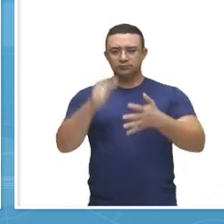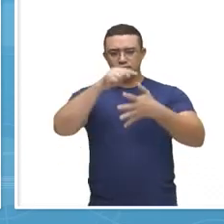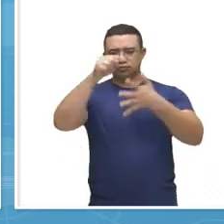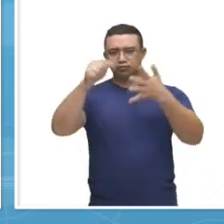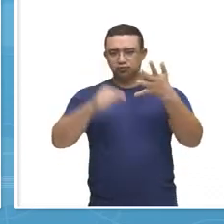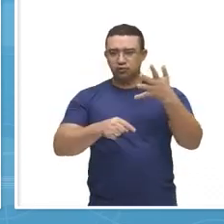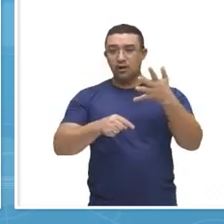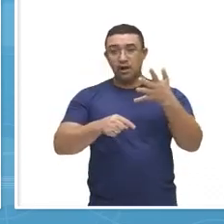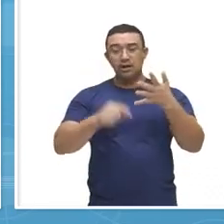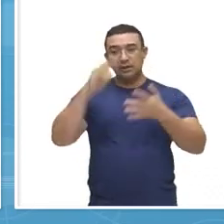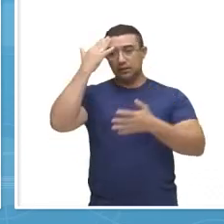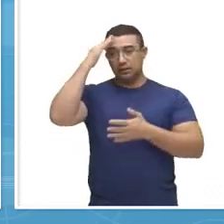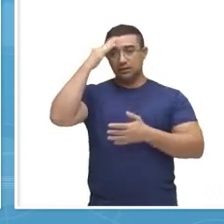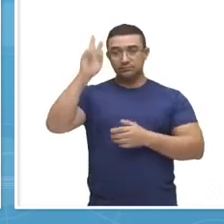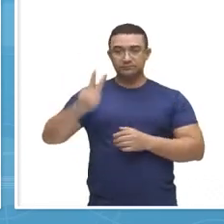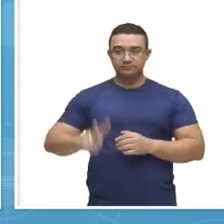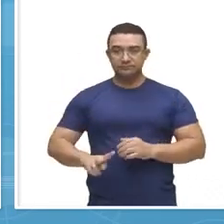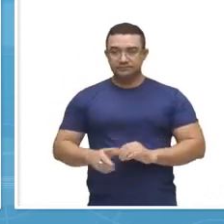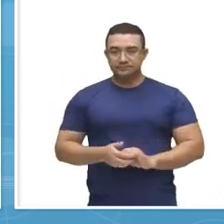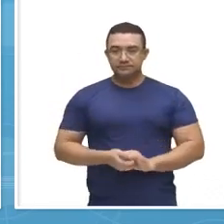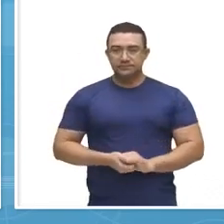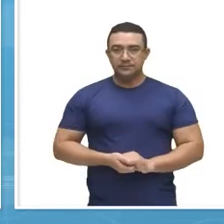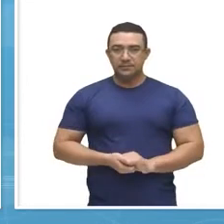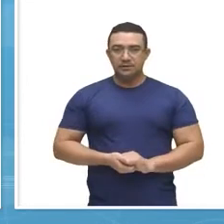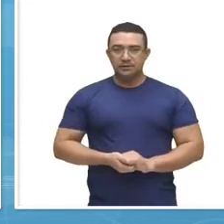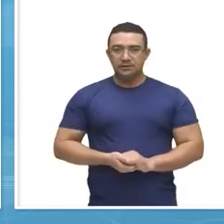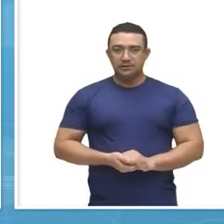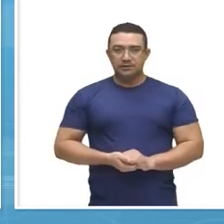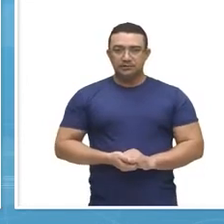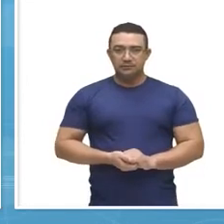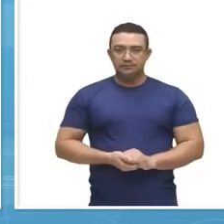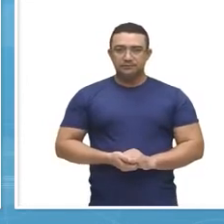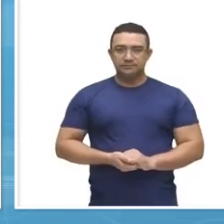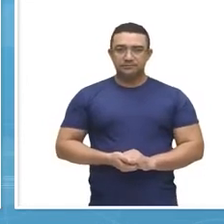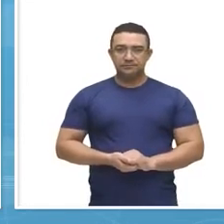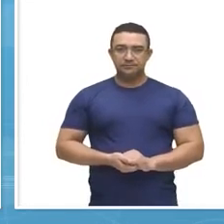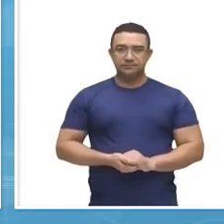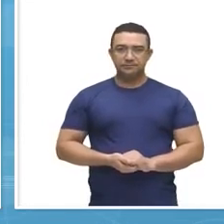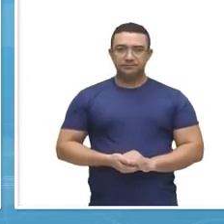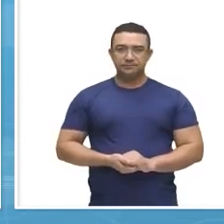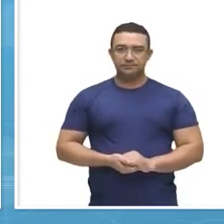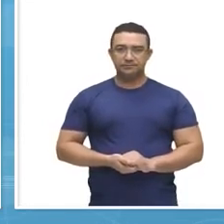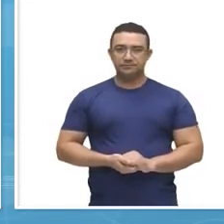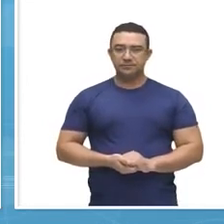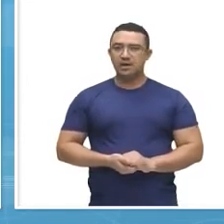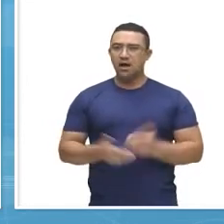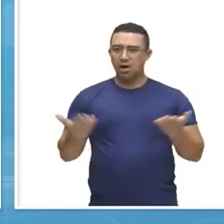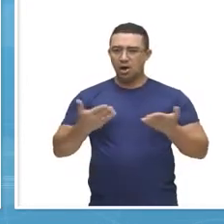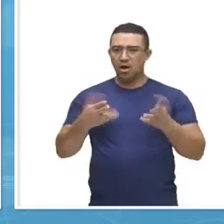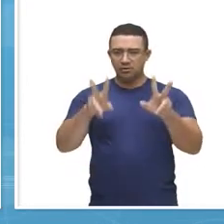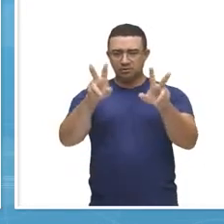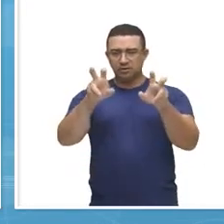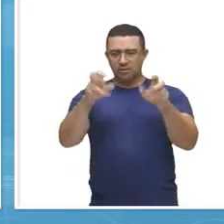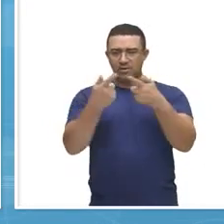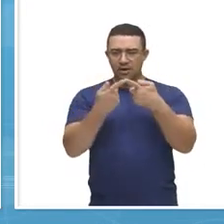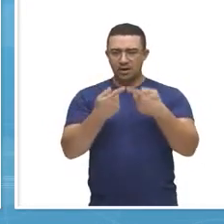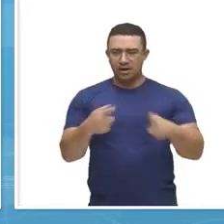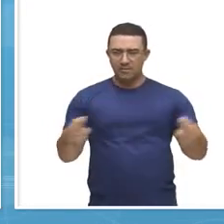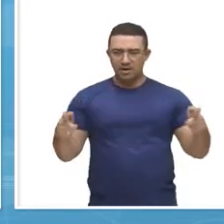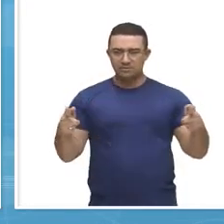the Story. Vou mostrar para vocês agora o nosso Grammar Topic. Olha só, nosso tópico gramatical, então, que vai